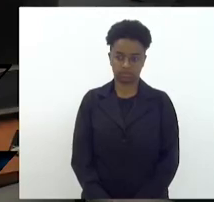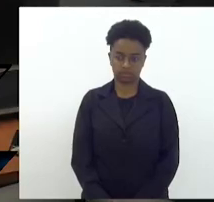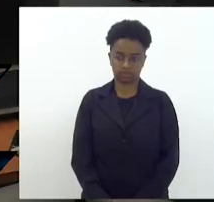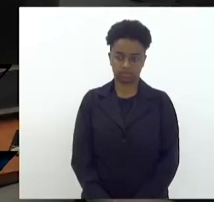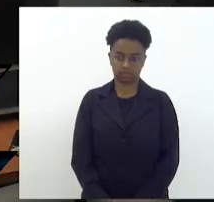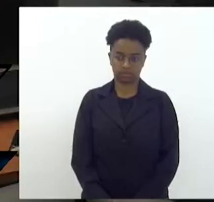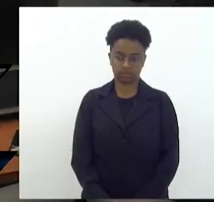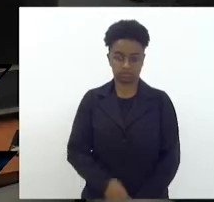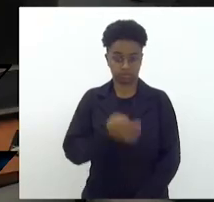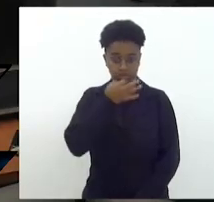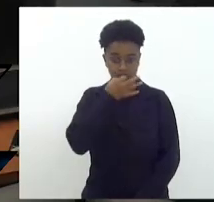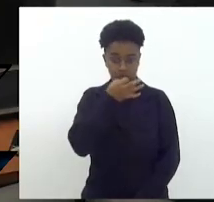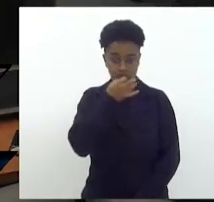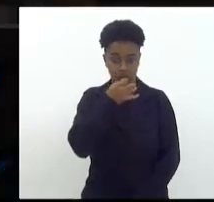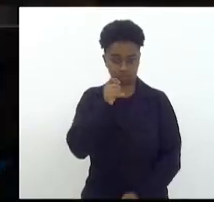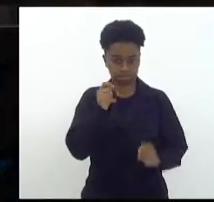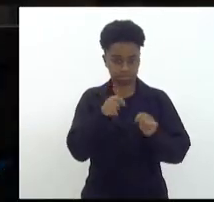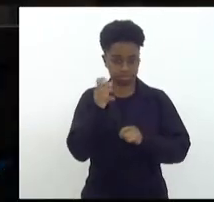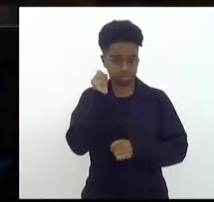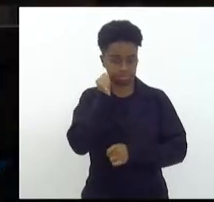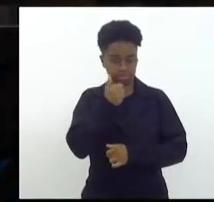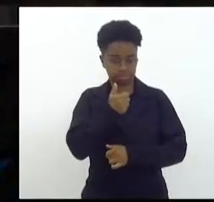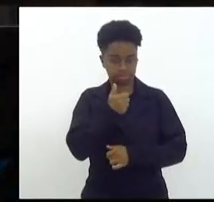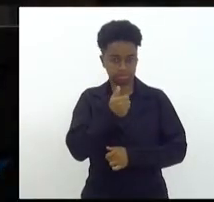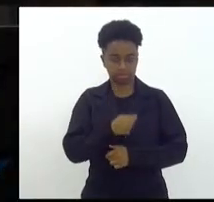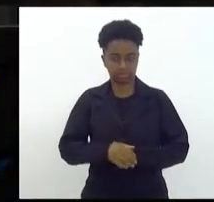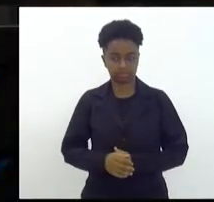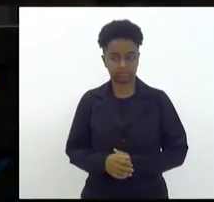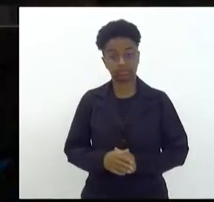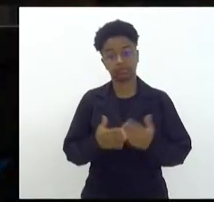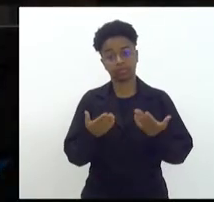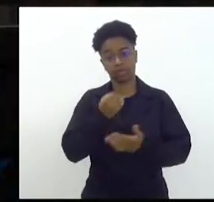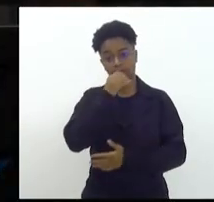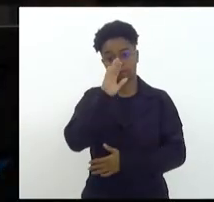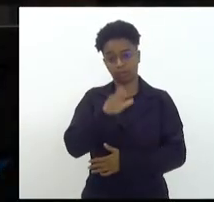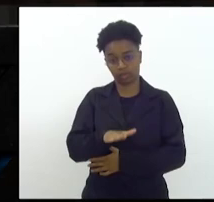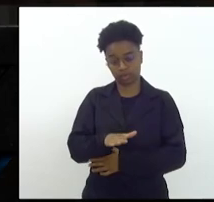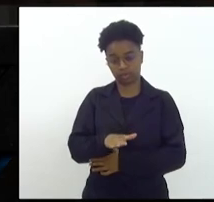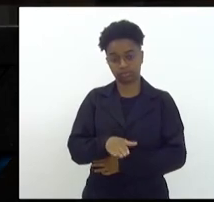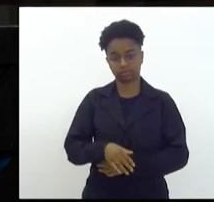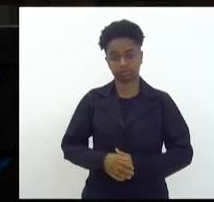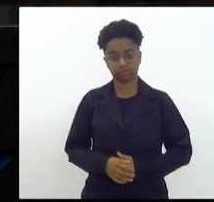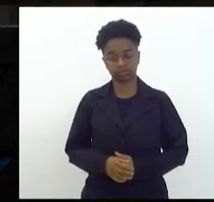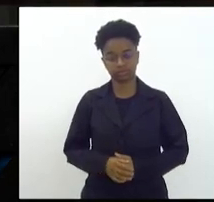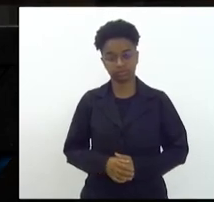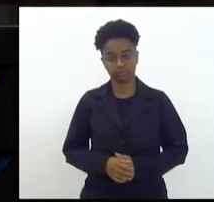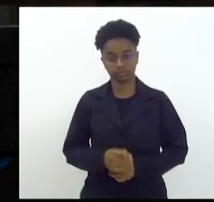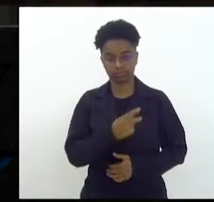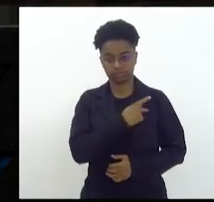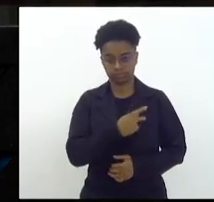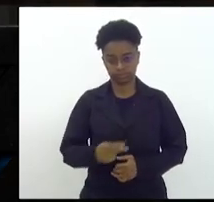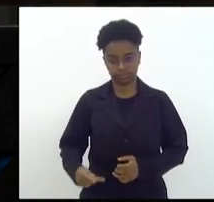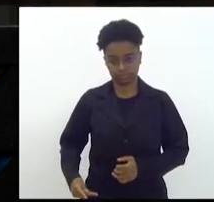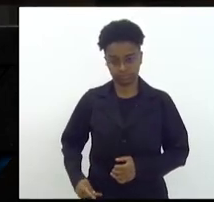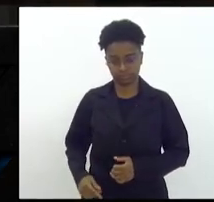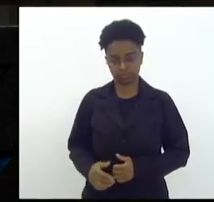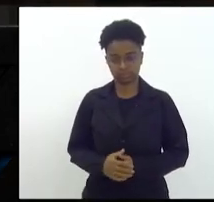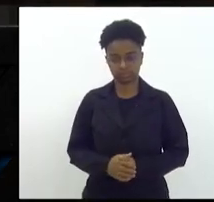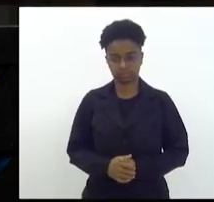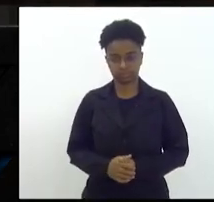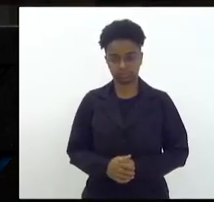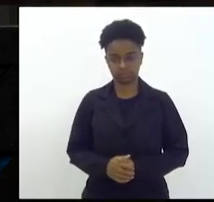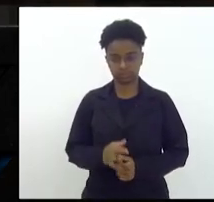som som Boa tarde Presidente Bacelar